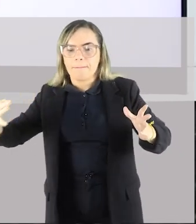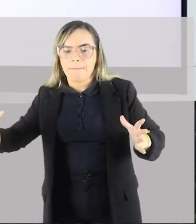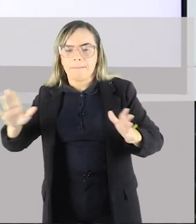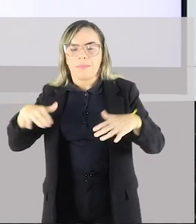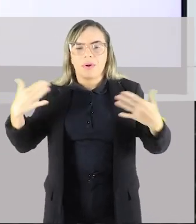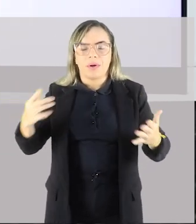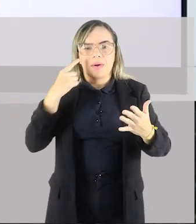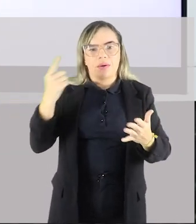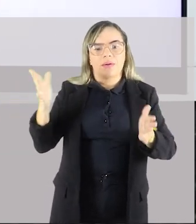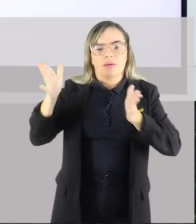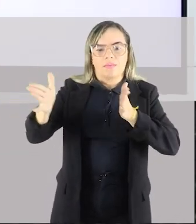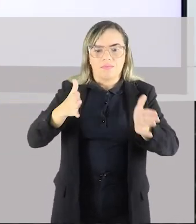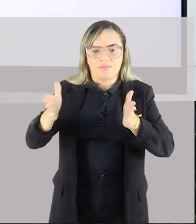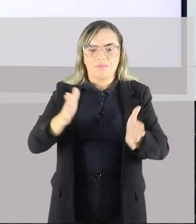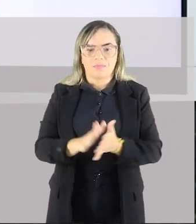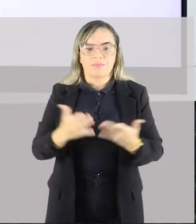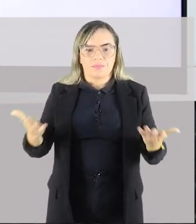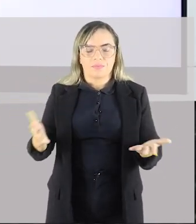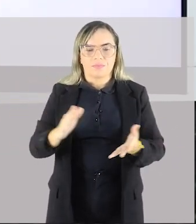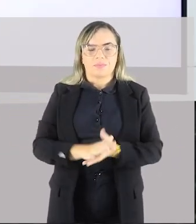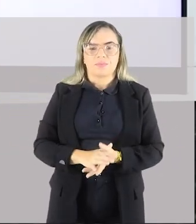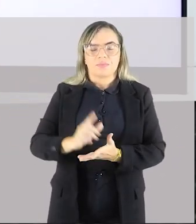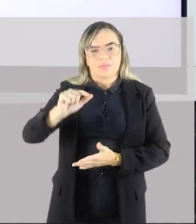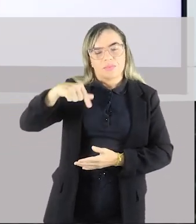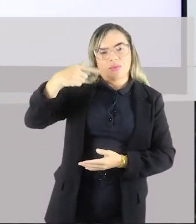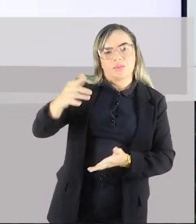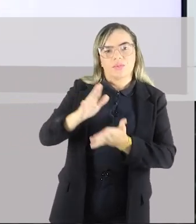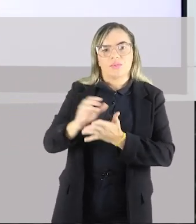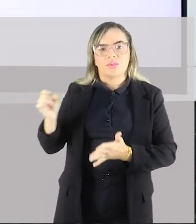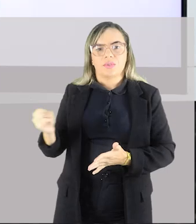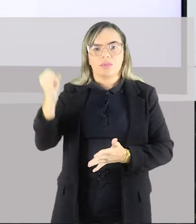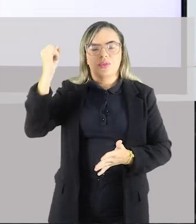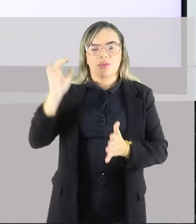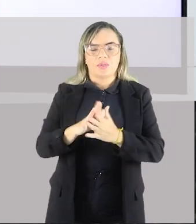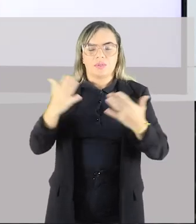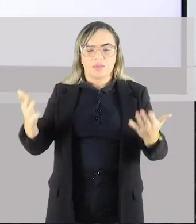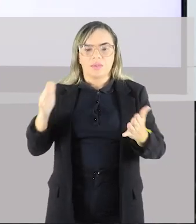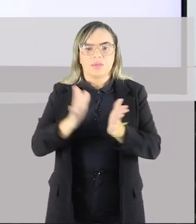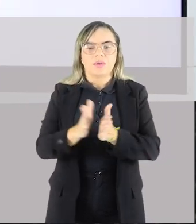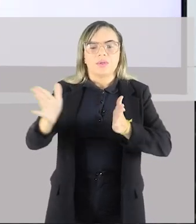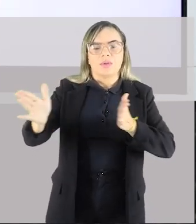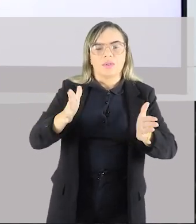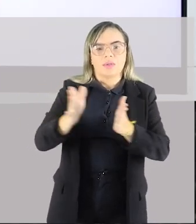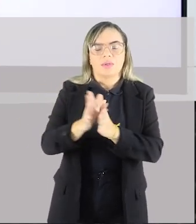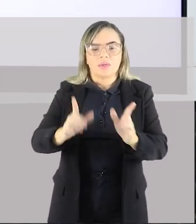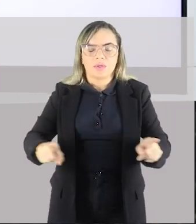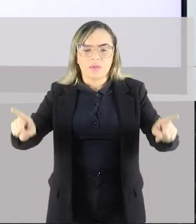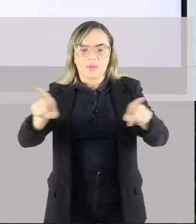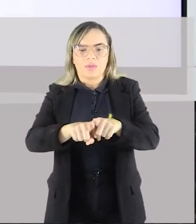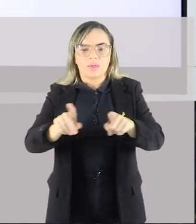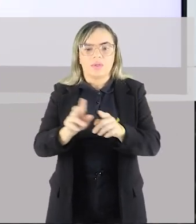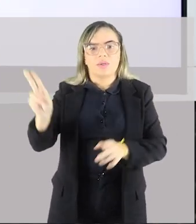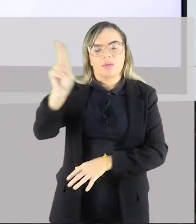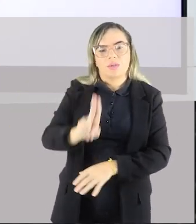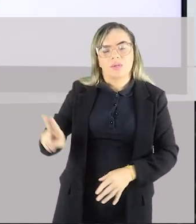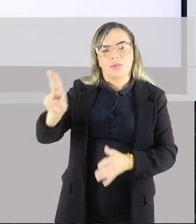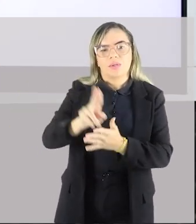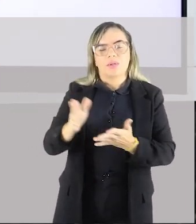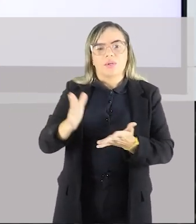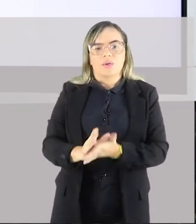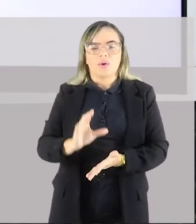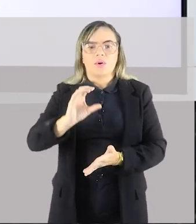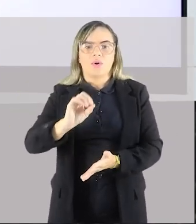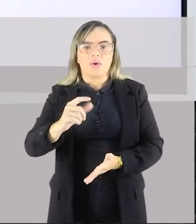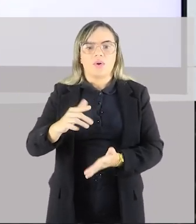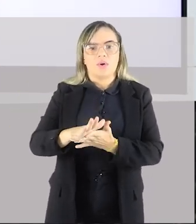aí nessa etapa, tá certo? Outra coisa muito importante é que é nessa etapa também que a gente vai utilizar o oxigênio.